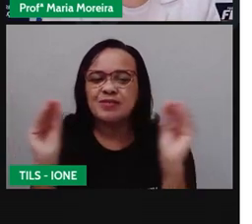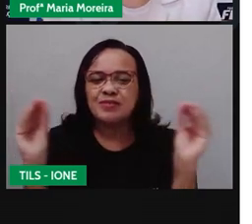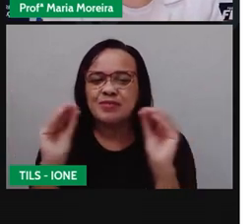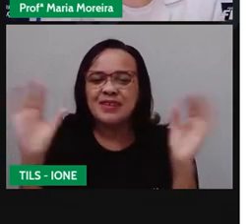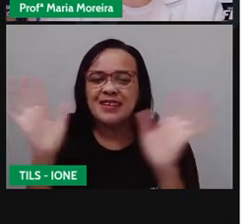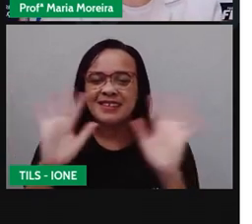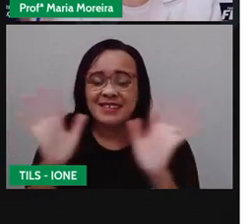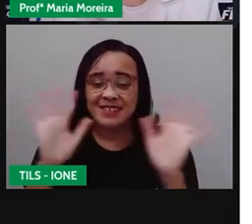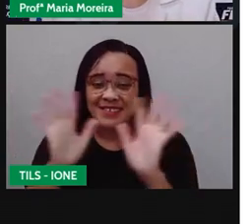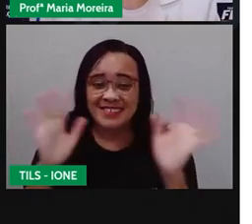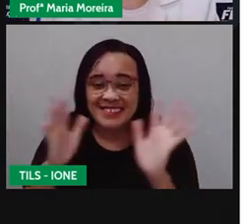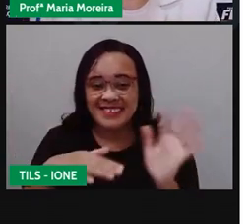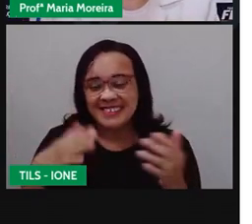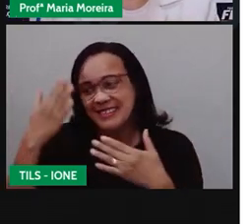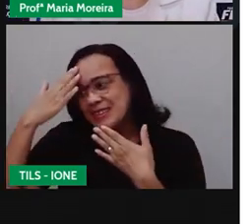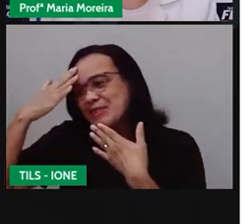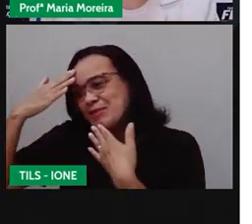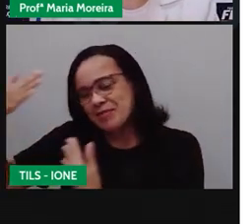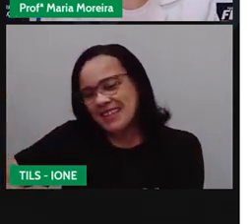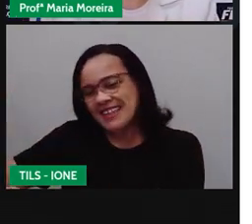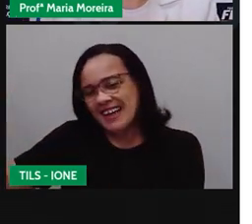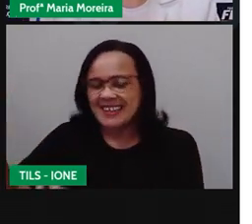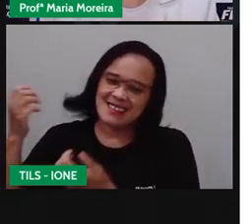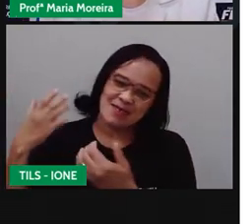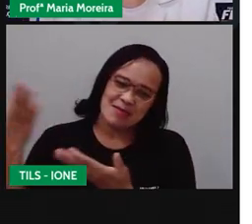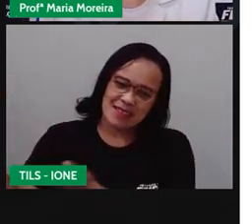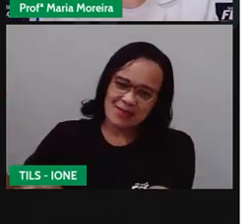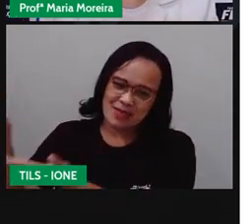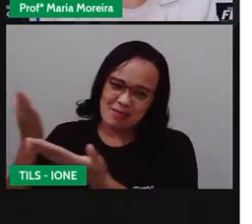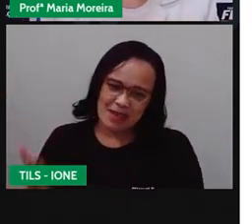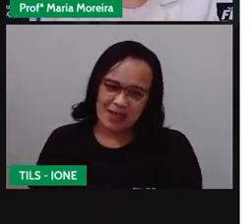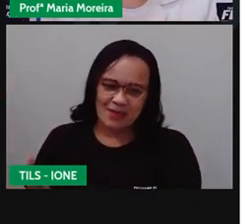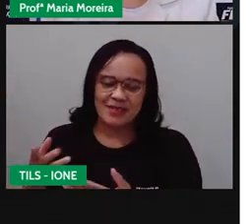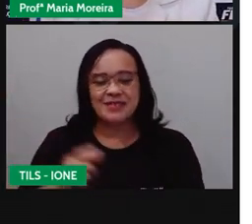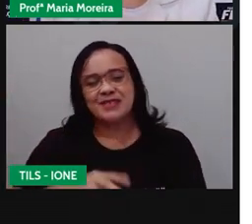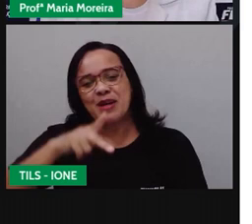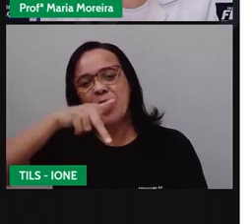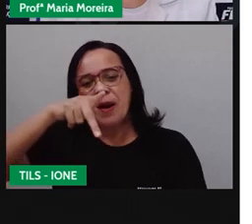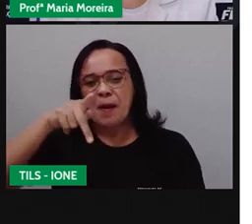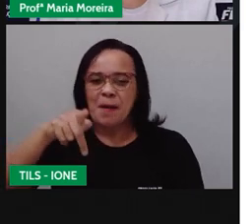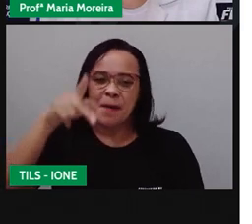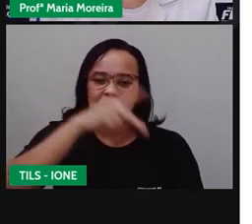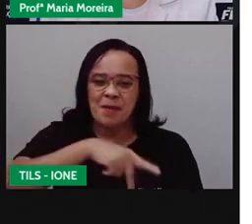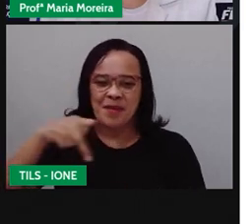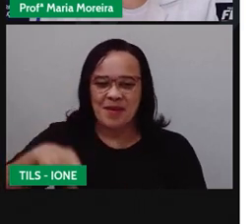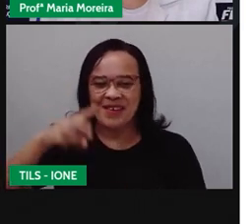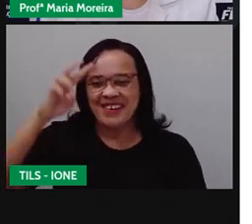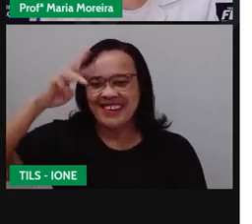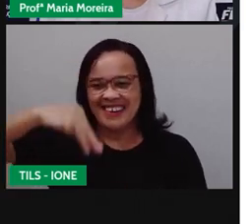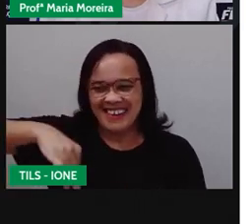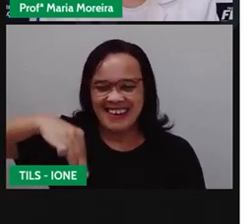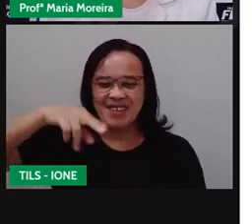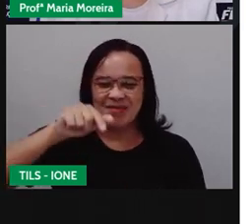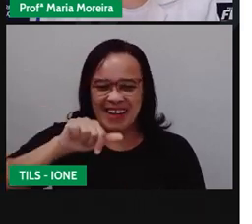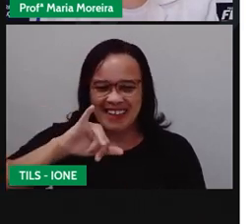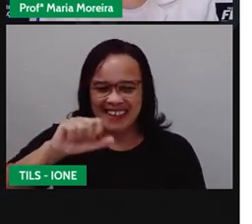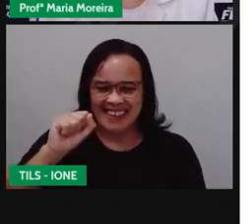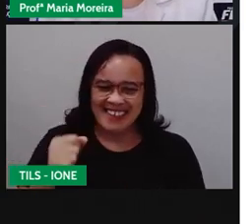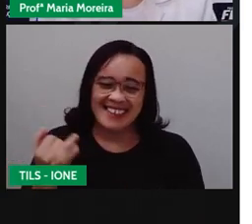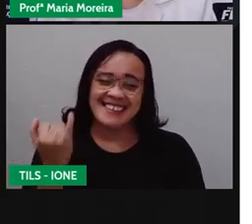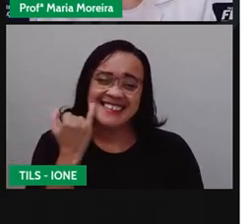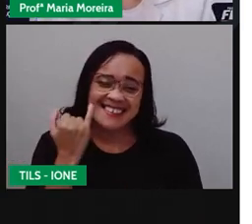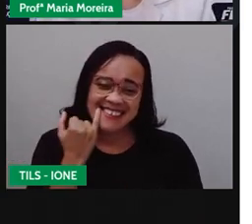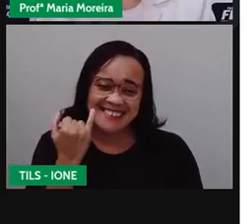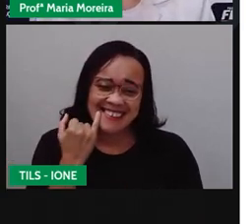beijo de Ione, foi um prazer, Ione, te receber aqui na nossa aula. Volte sempre, meu amor, tá? Sorridente.